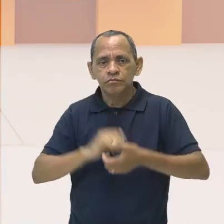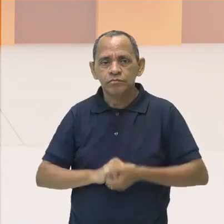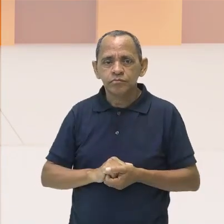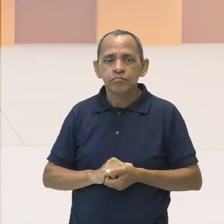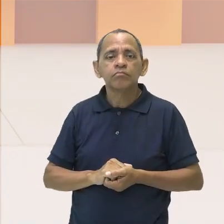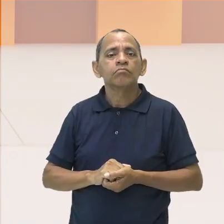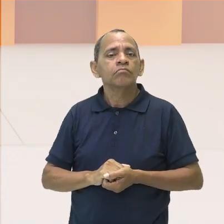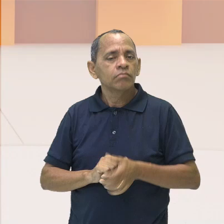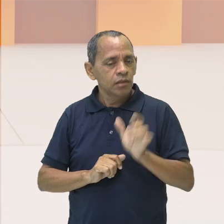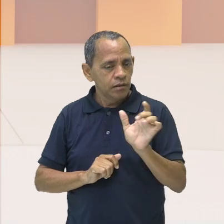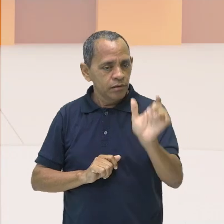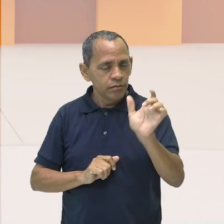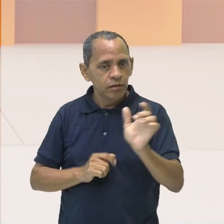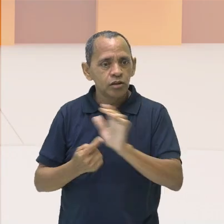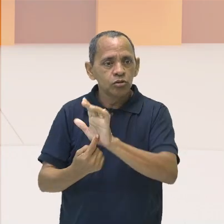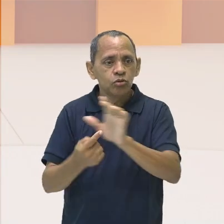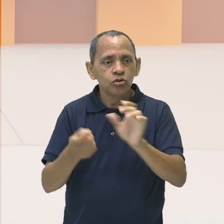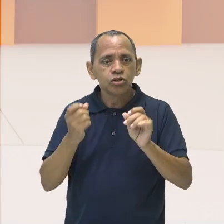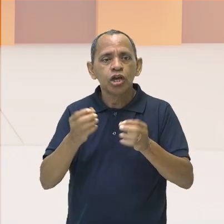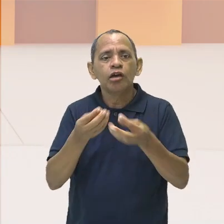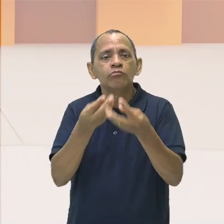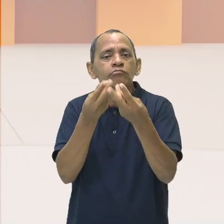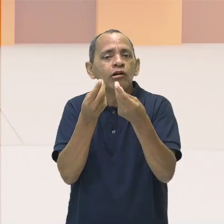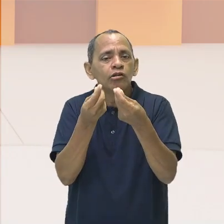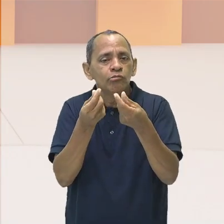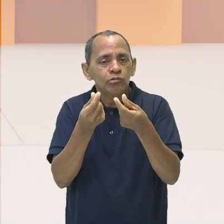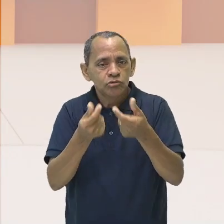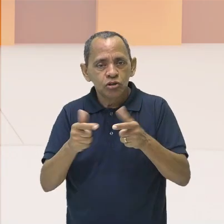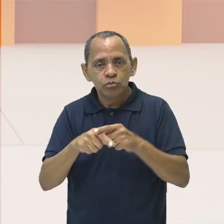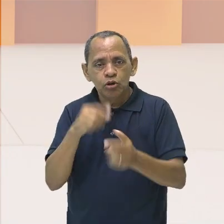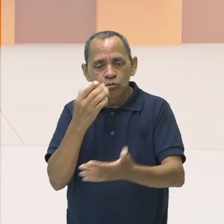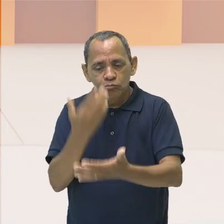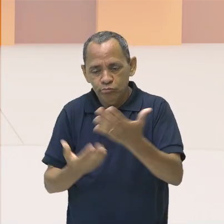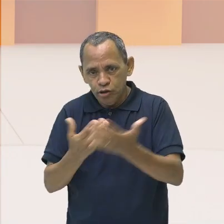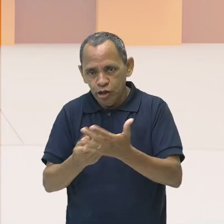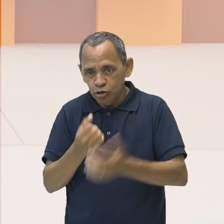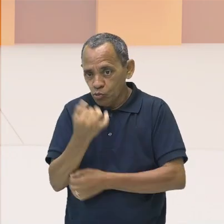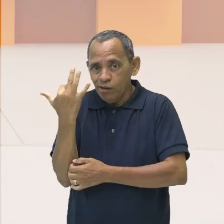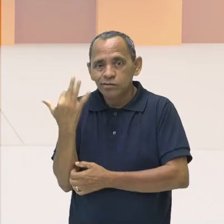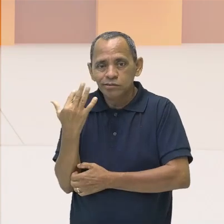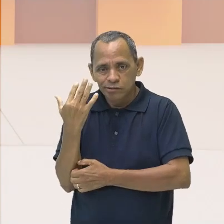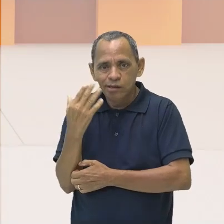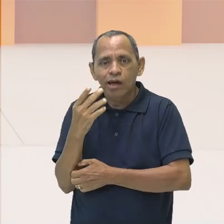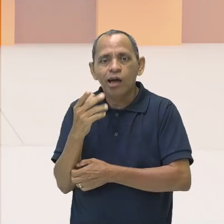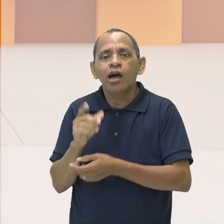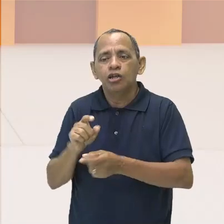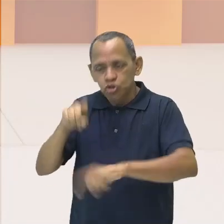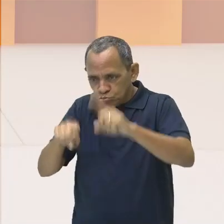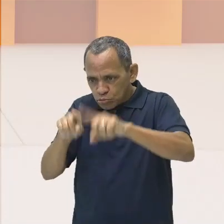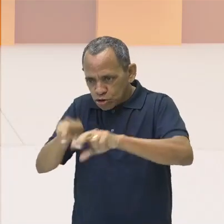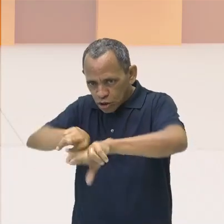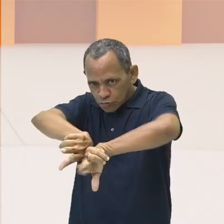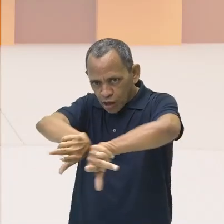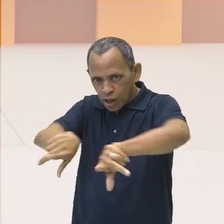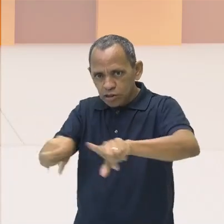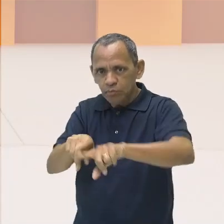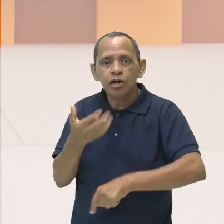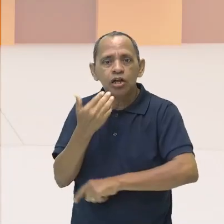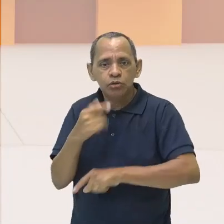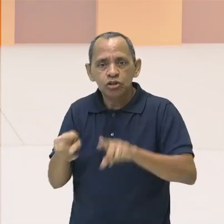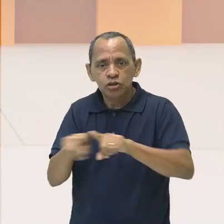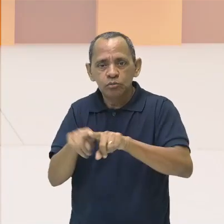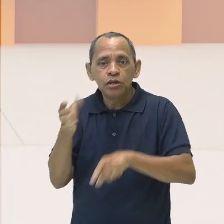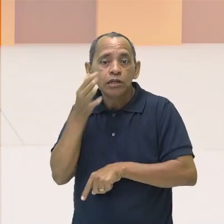um termo que descreve a diminuição ou a perda de qualidade dos recursos naturais e dos elementos presentes